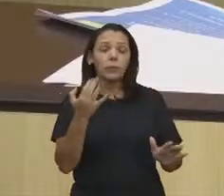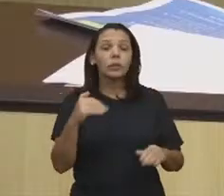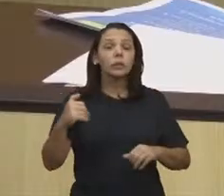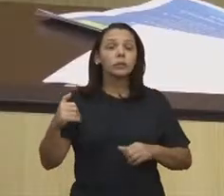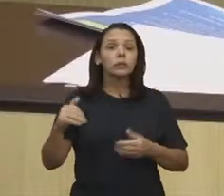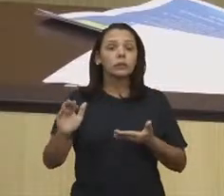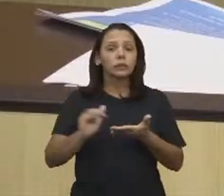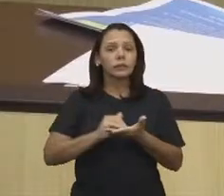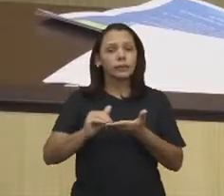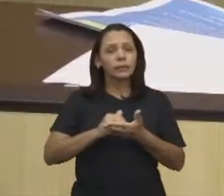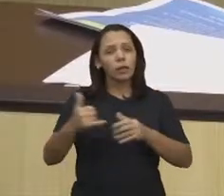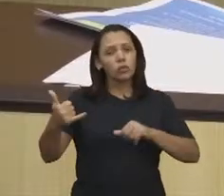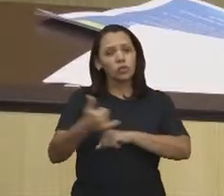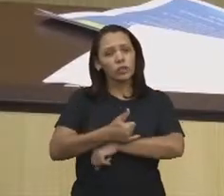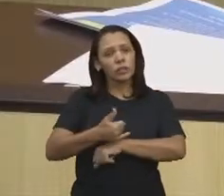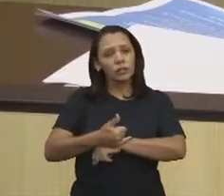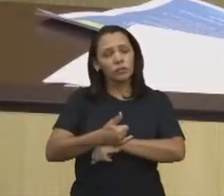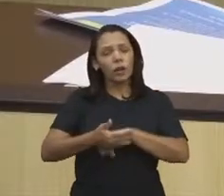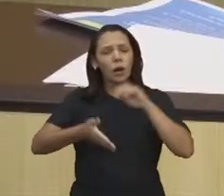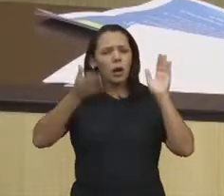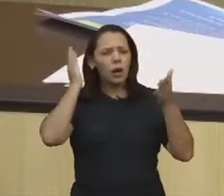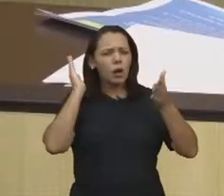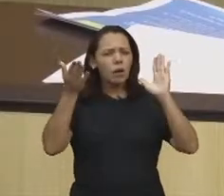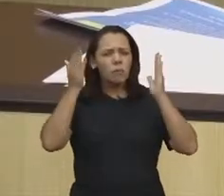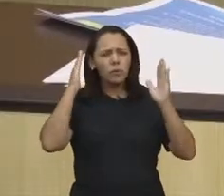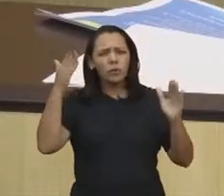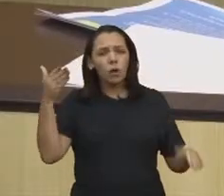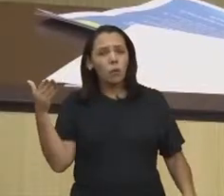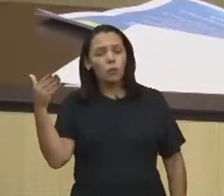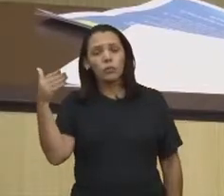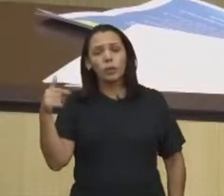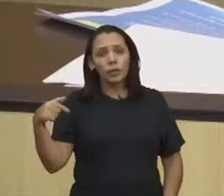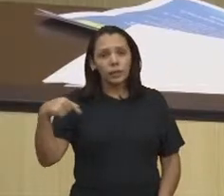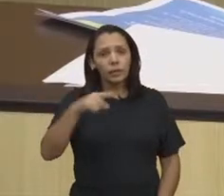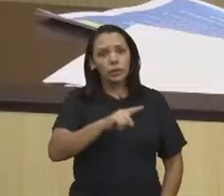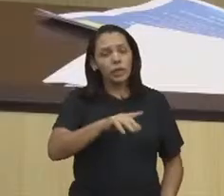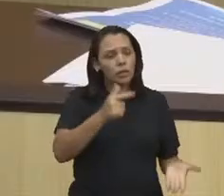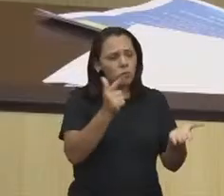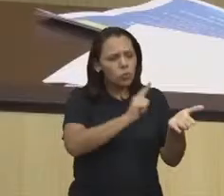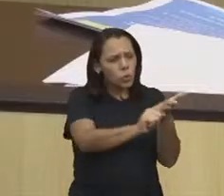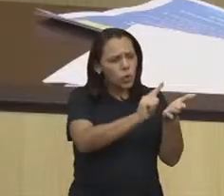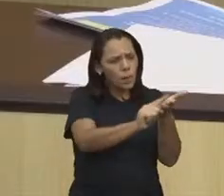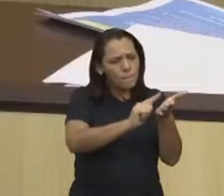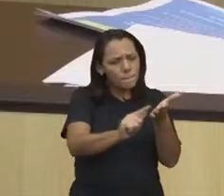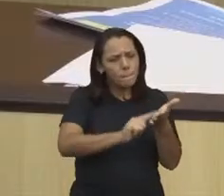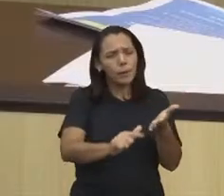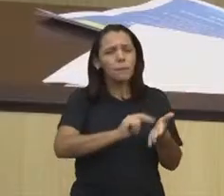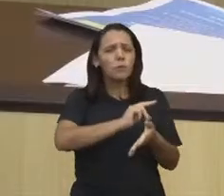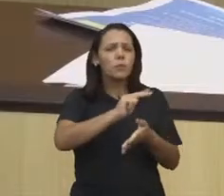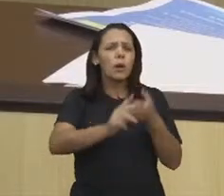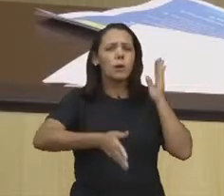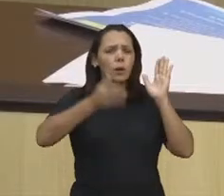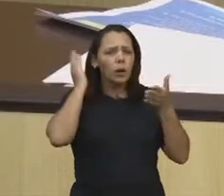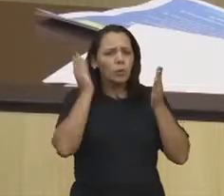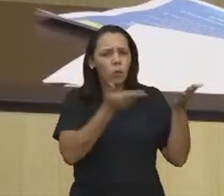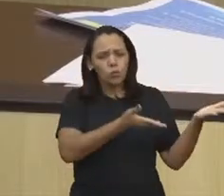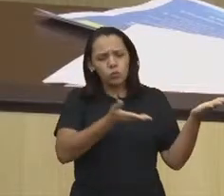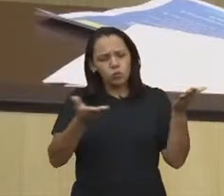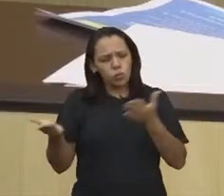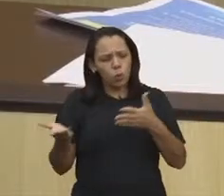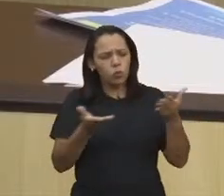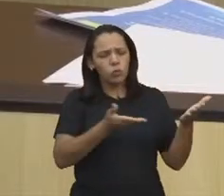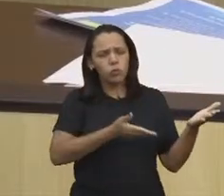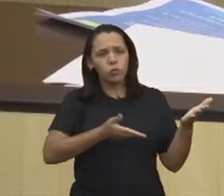com caminhões, maquinários pesados e tirando vários caminhões de entulho desse local. Aí eu pergunto, o que sai mais